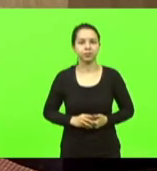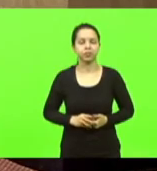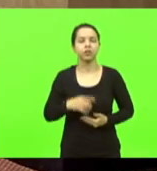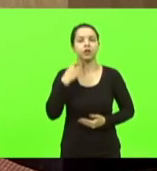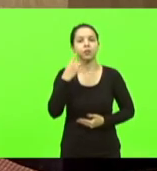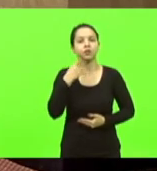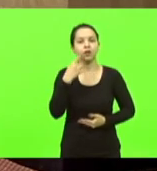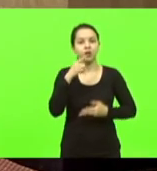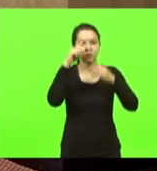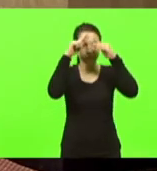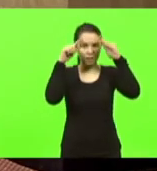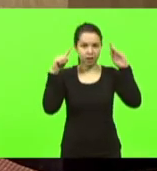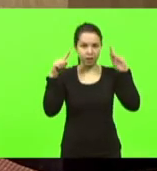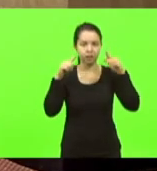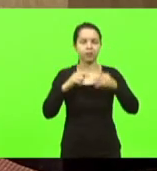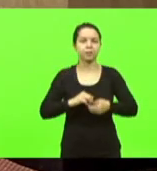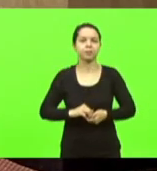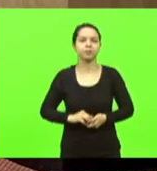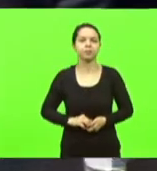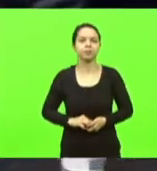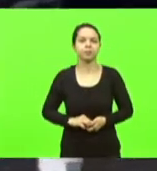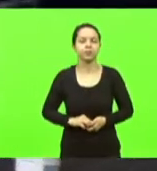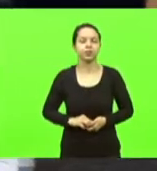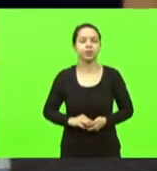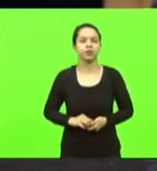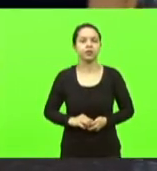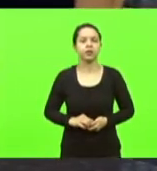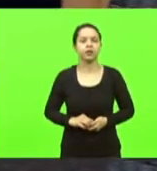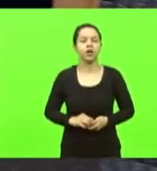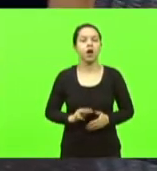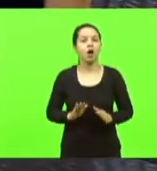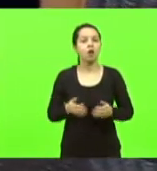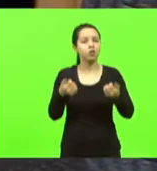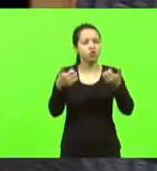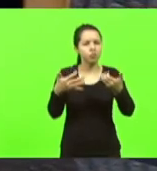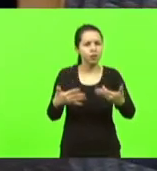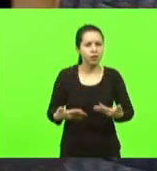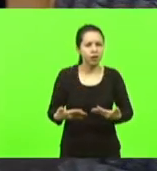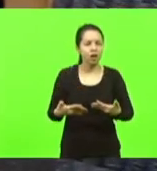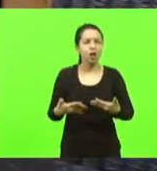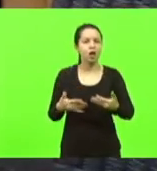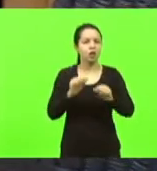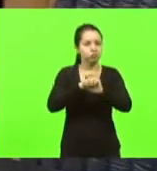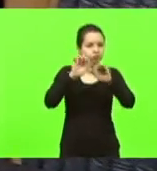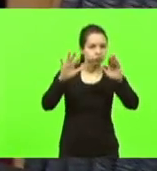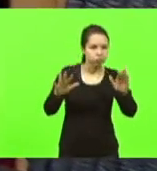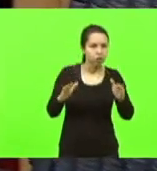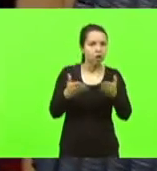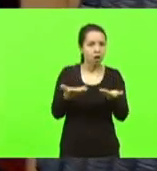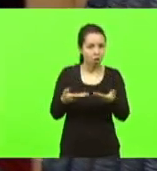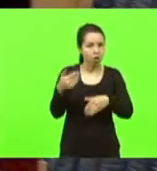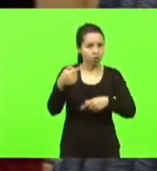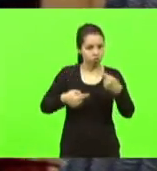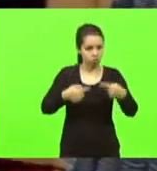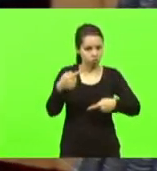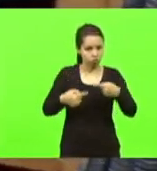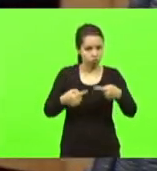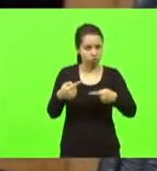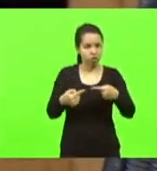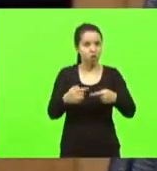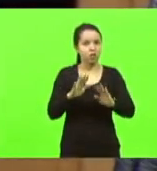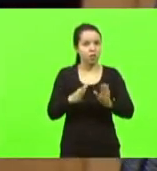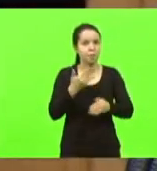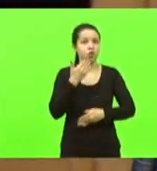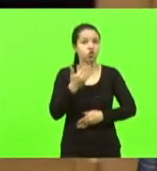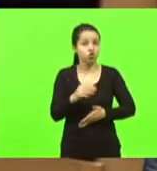saretta Presidente apenas para esclarecimento em relação até que é o que nós estamos vamos discutir agora antes a um pedido de